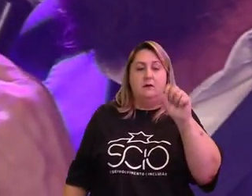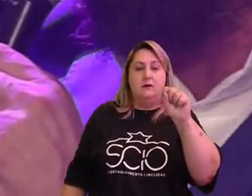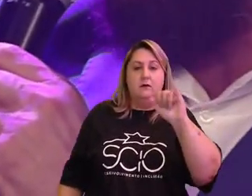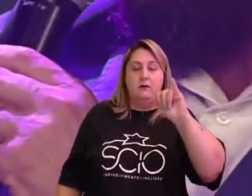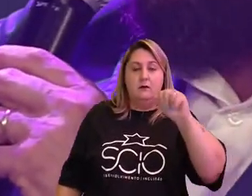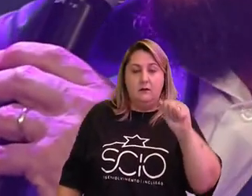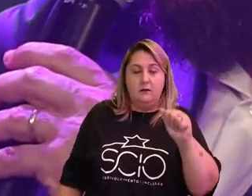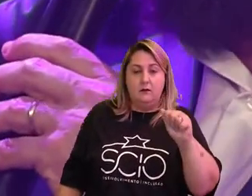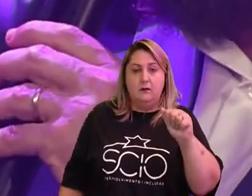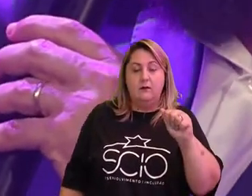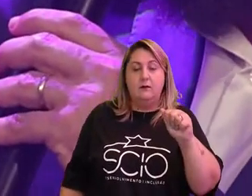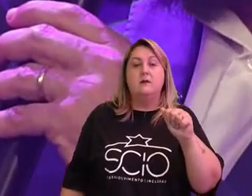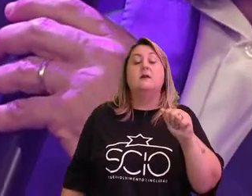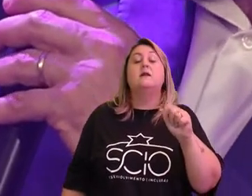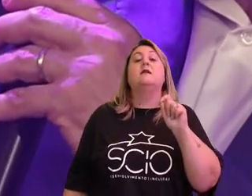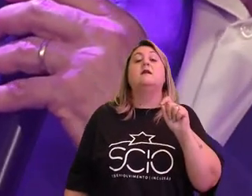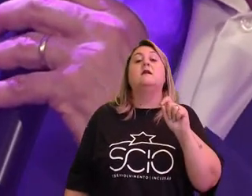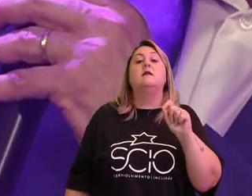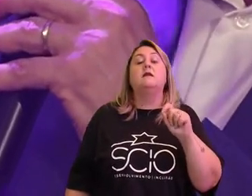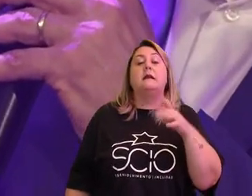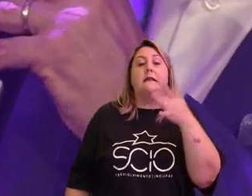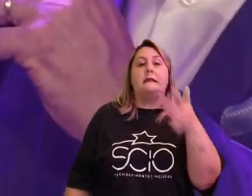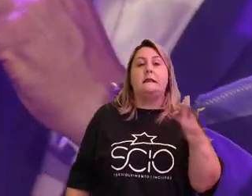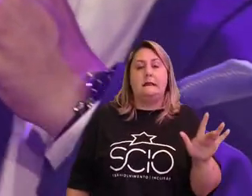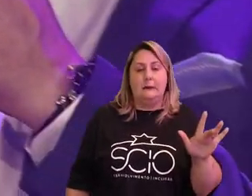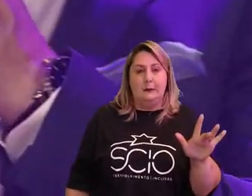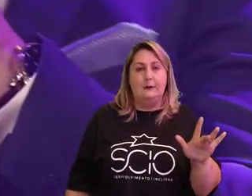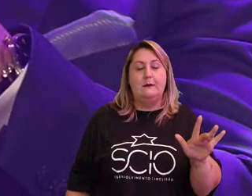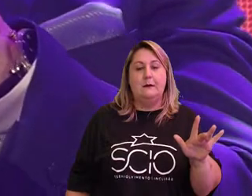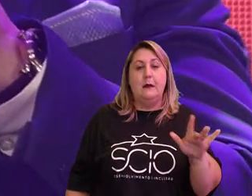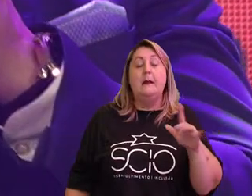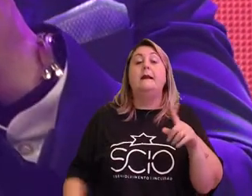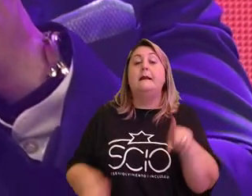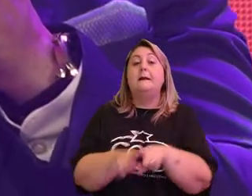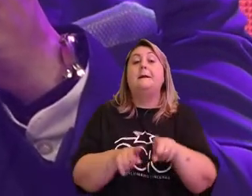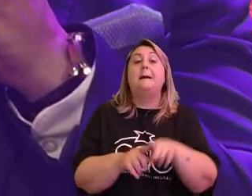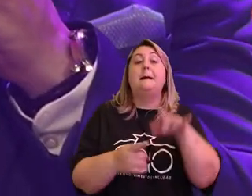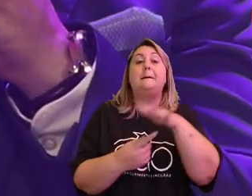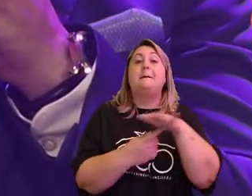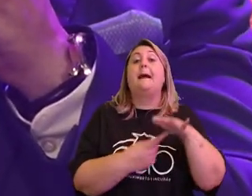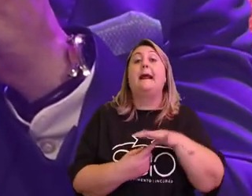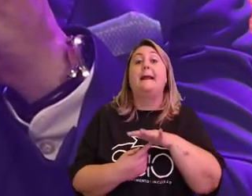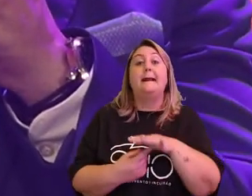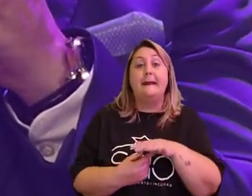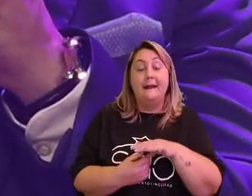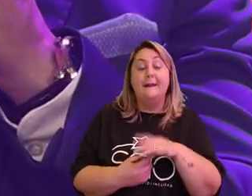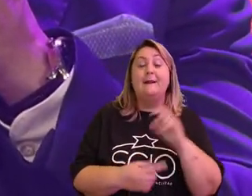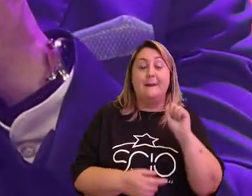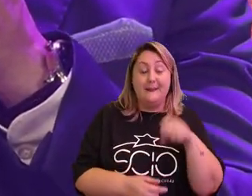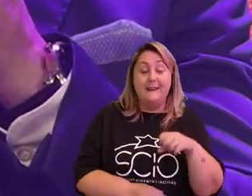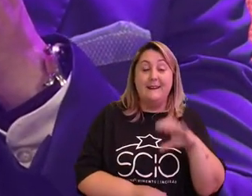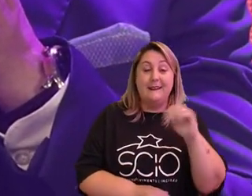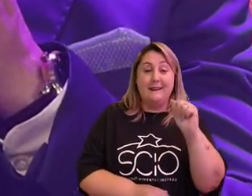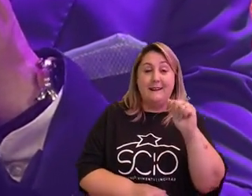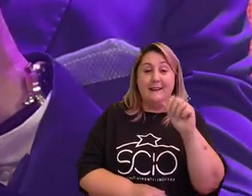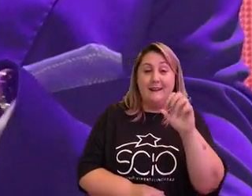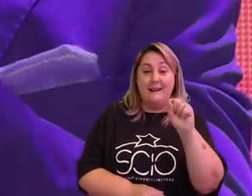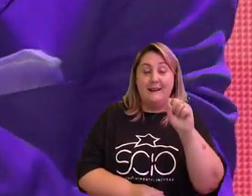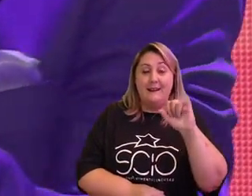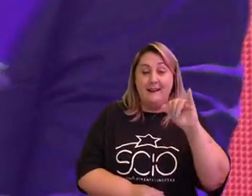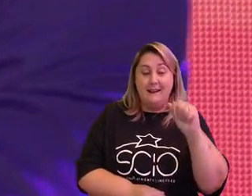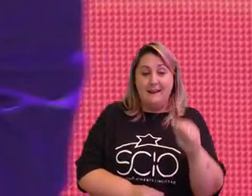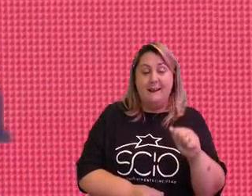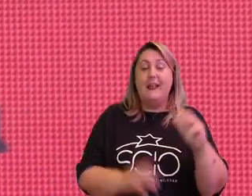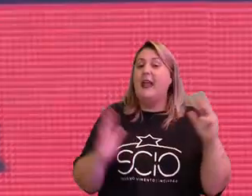Mirella da Silva Santos, também de Matão, a Cássia. Parabéns, Cássia,